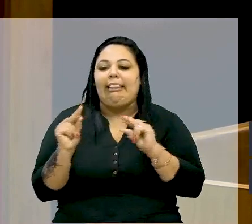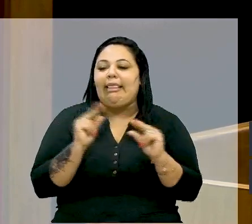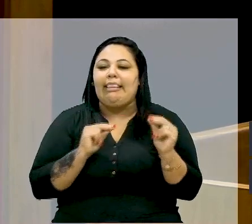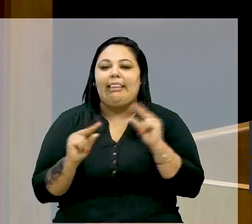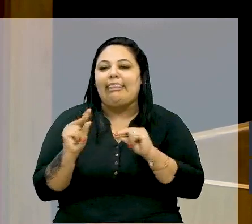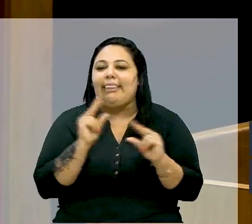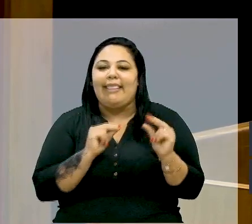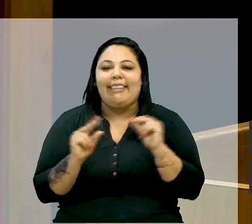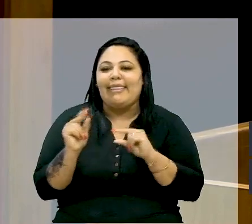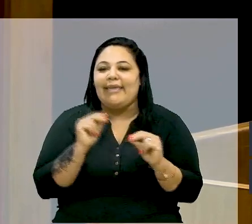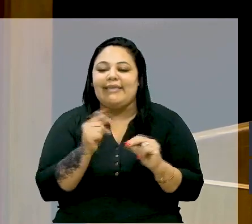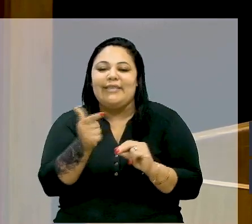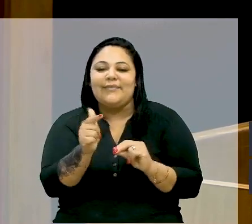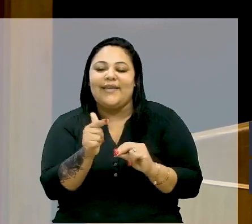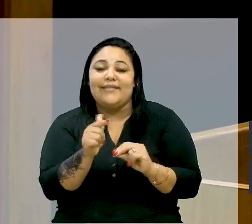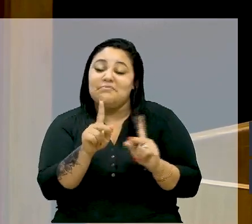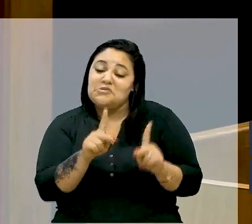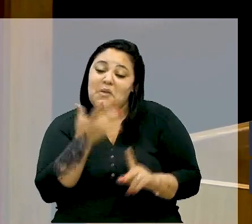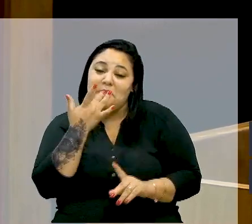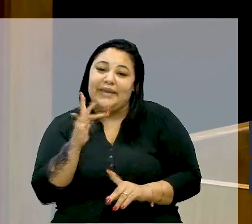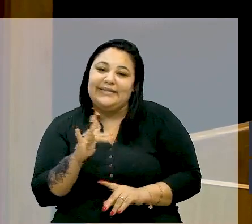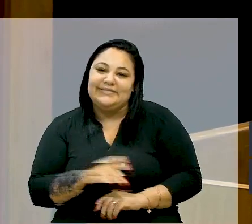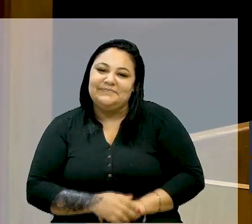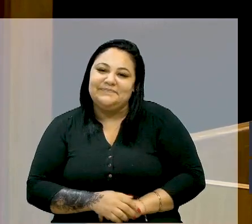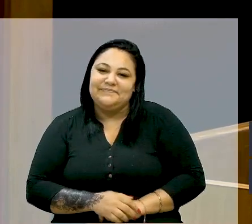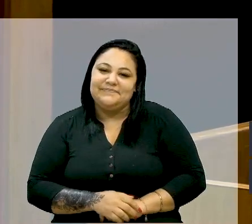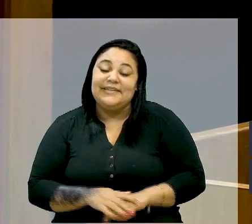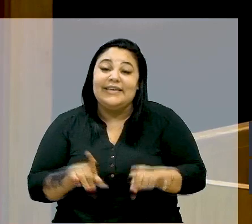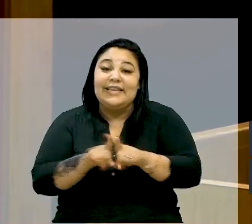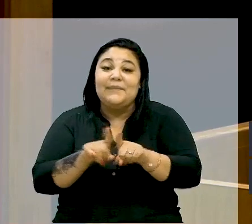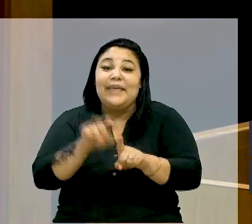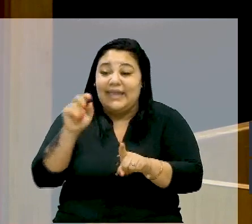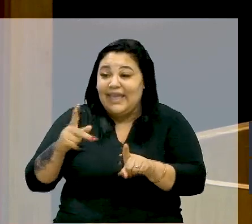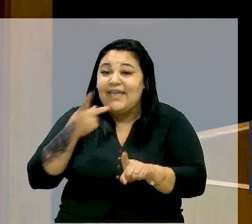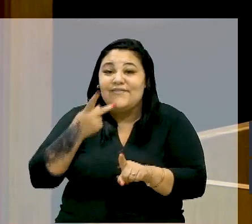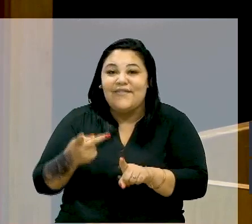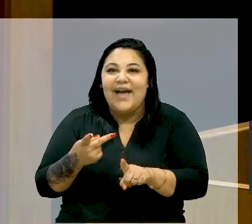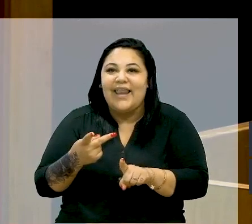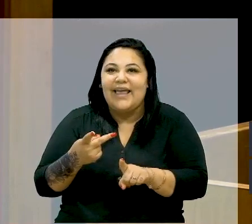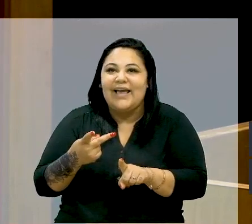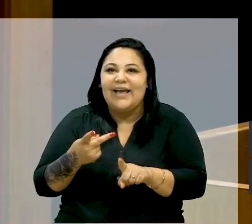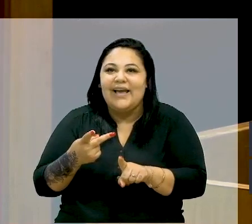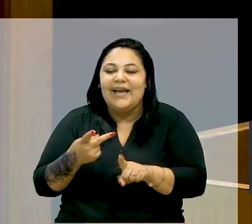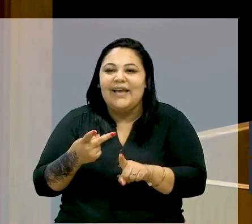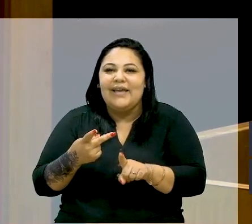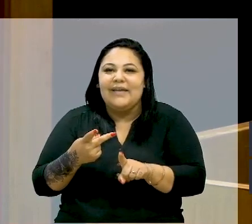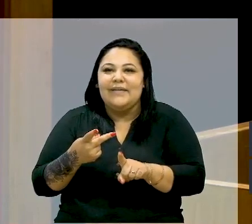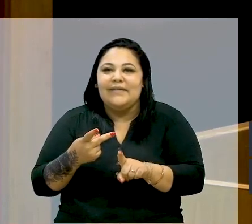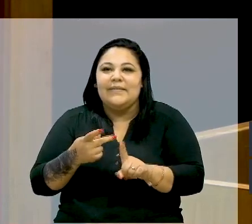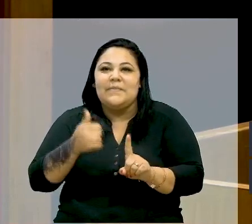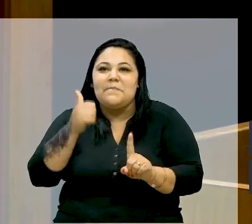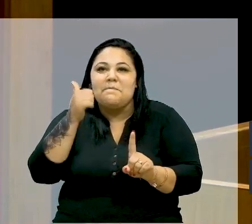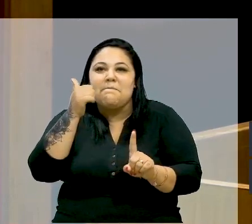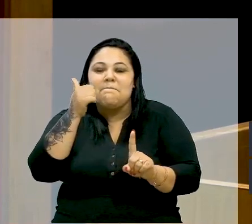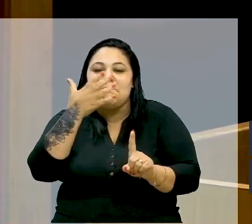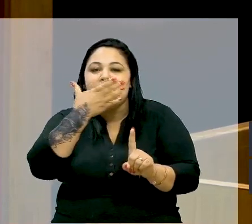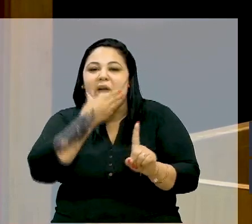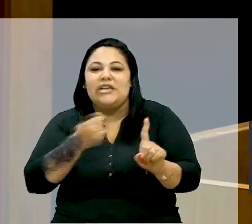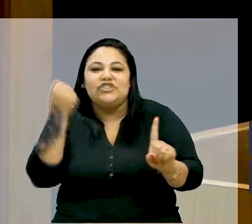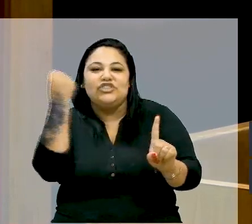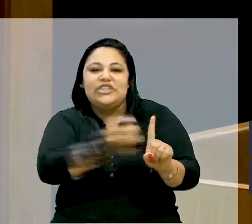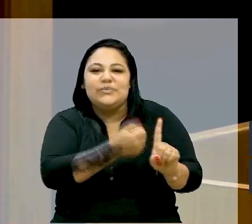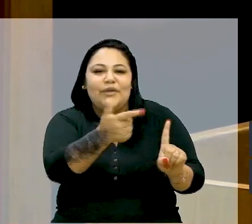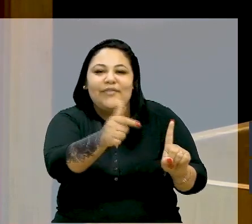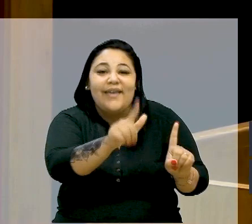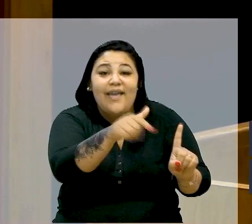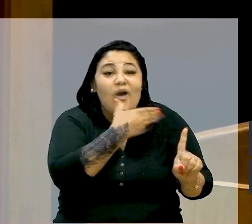pessoas brancas assim como quem fala que machismo não existe são homens ou